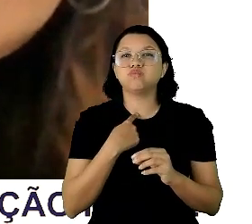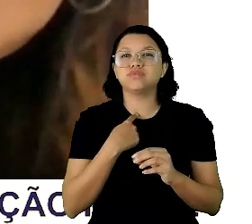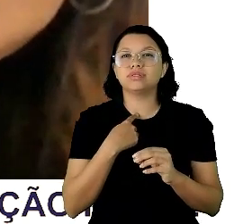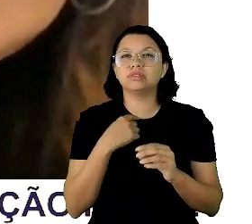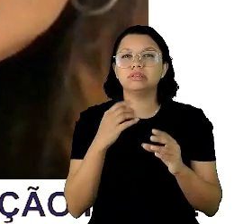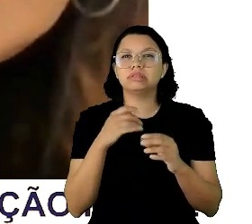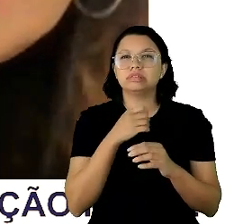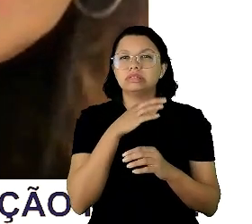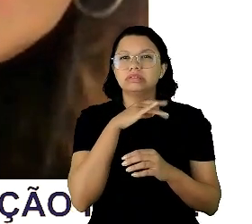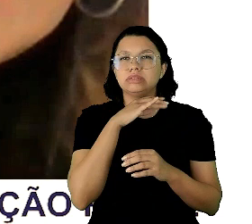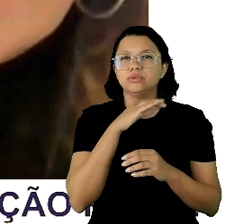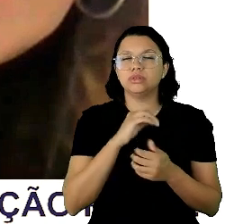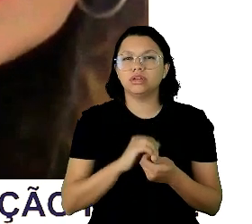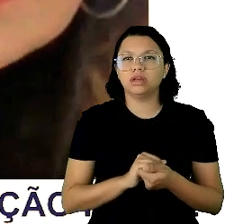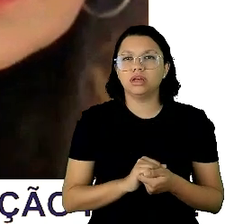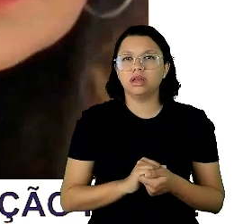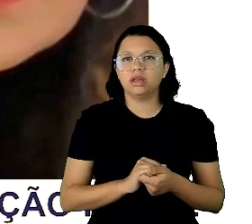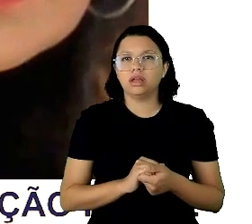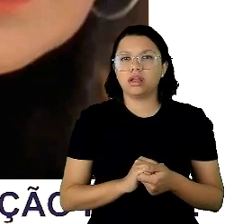Peraí.